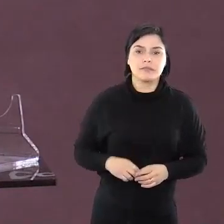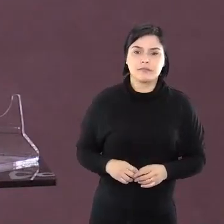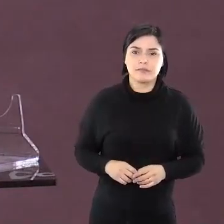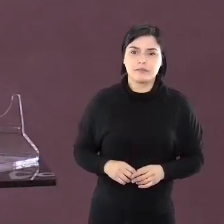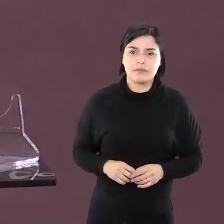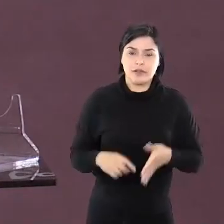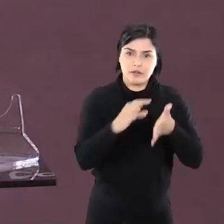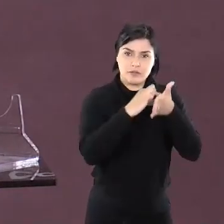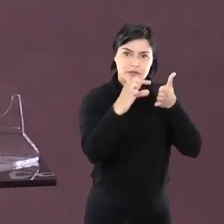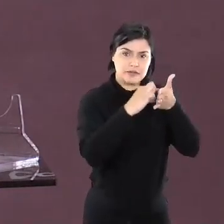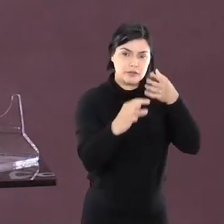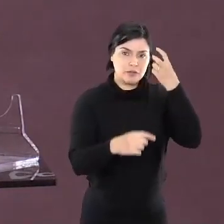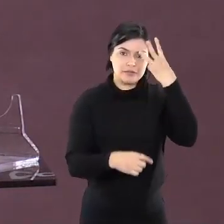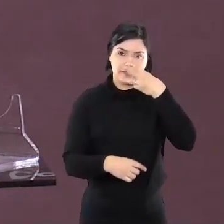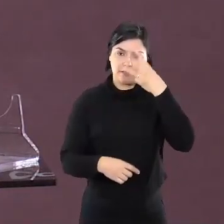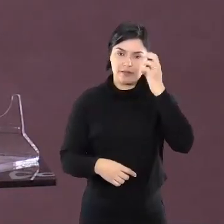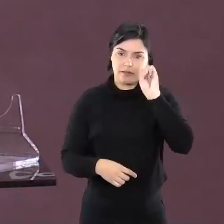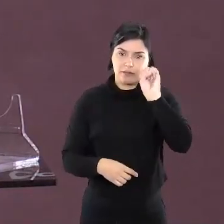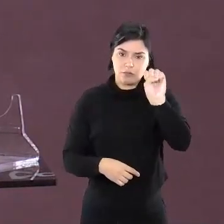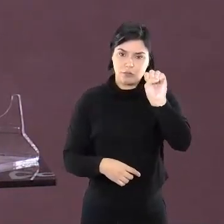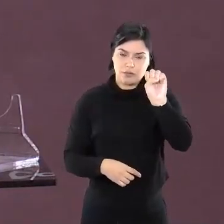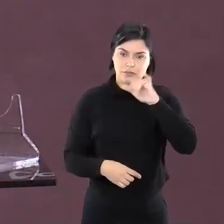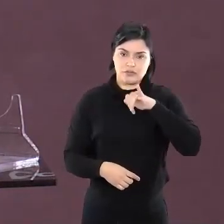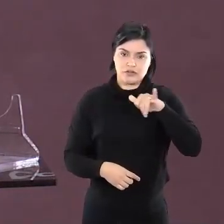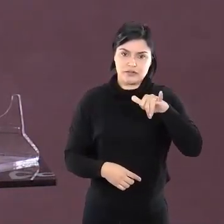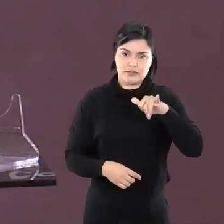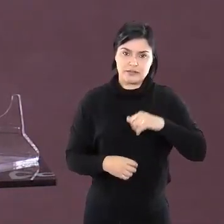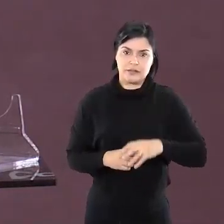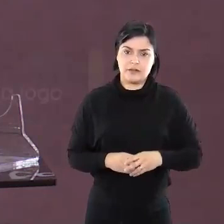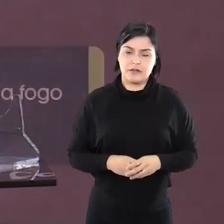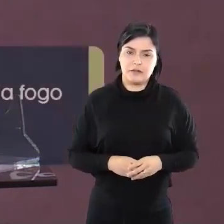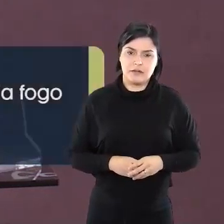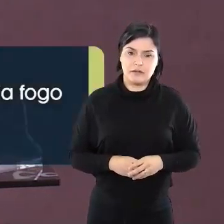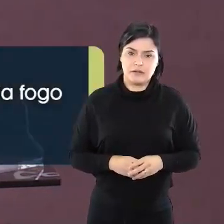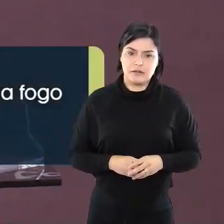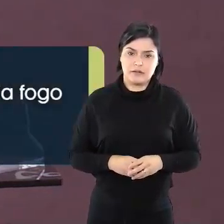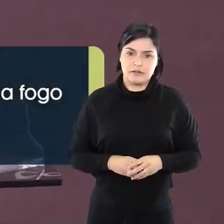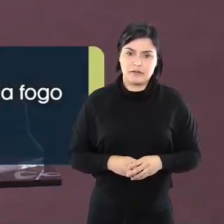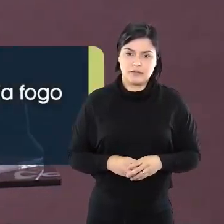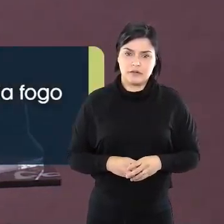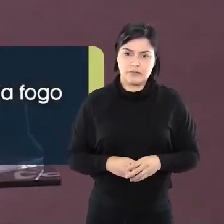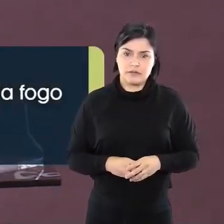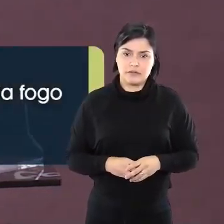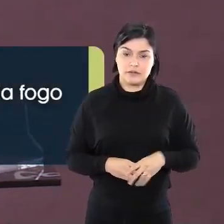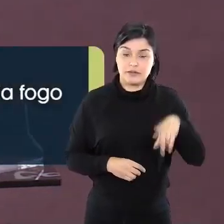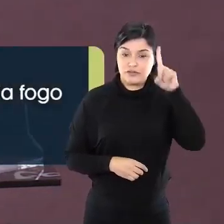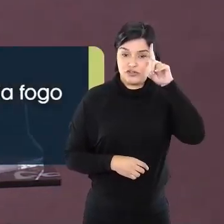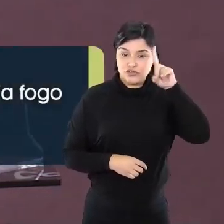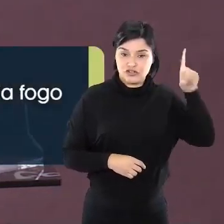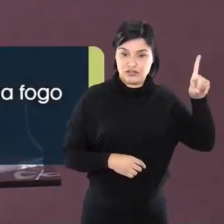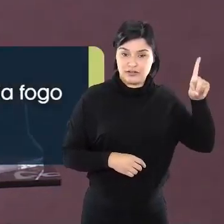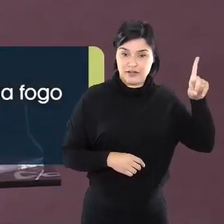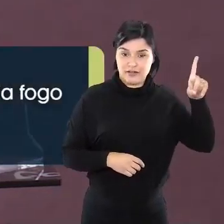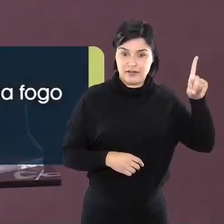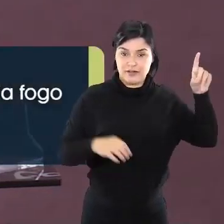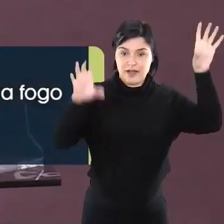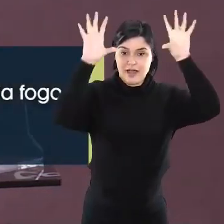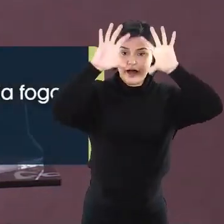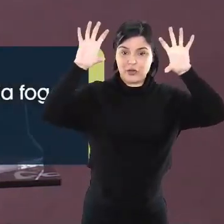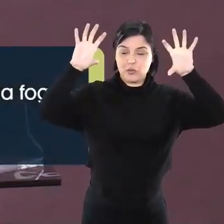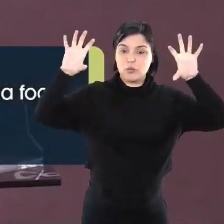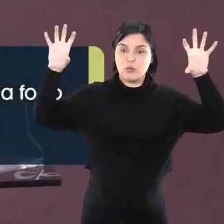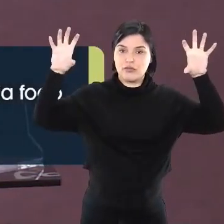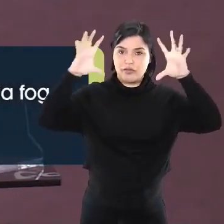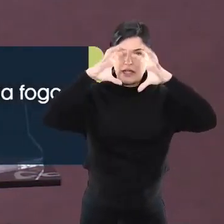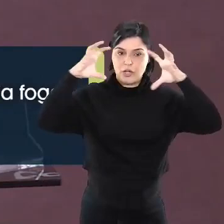no versículo 38, o que é que diz aí? De dia a nuvem do Senhor